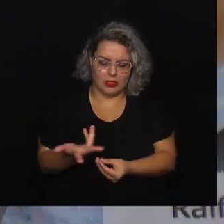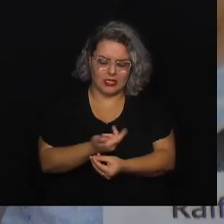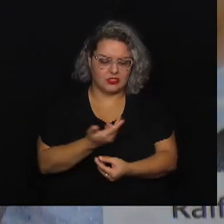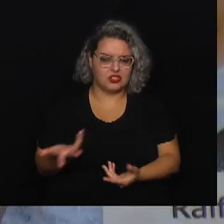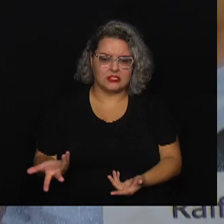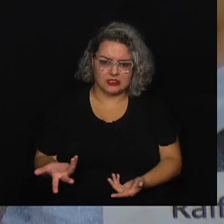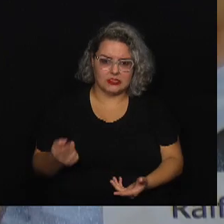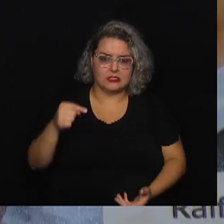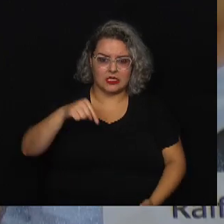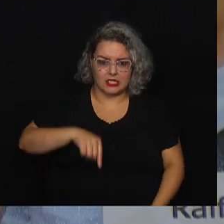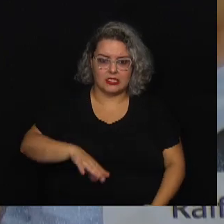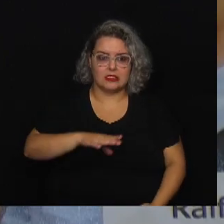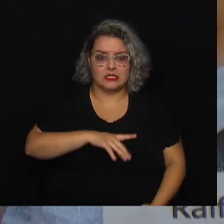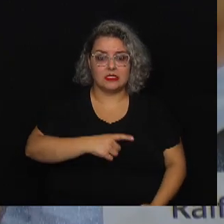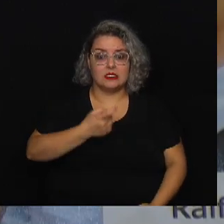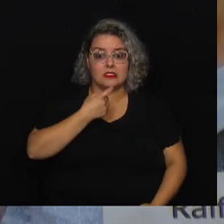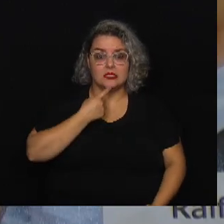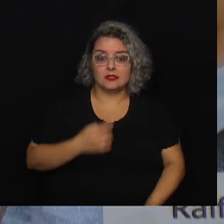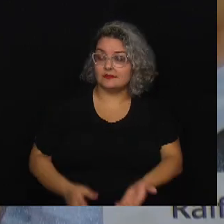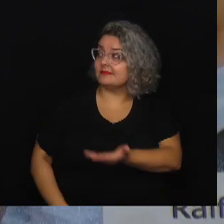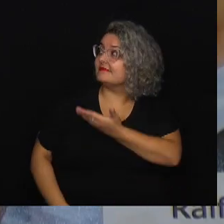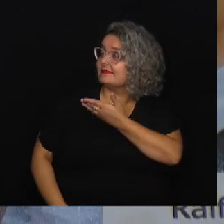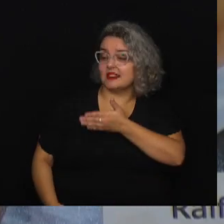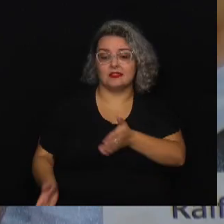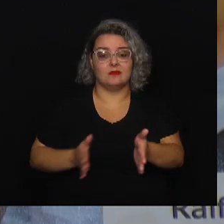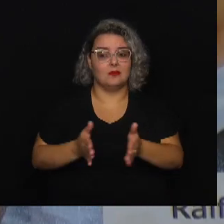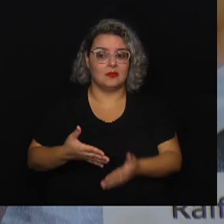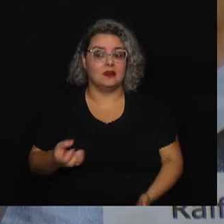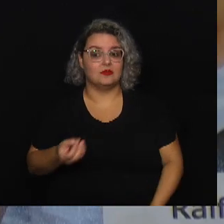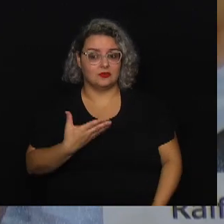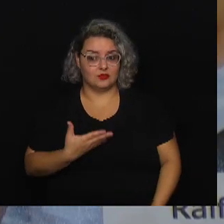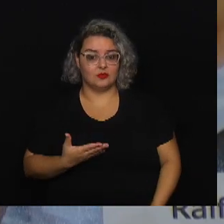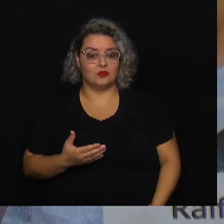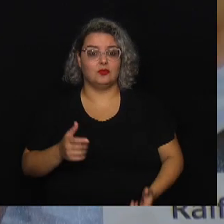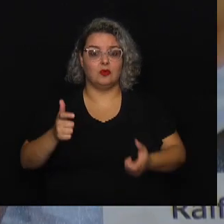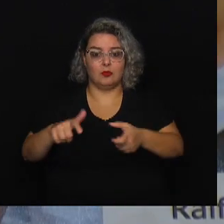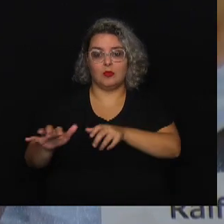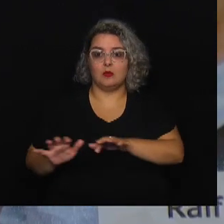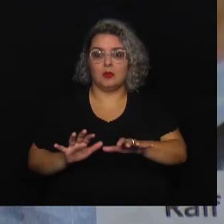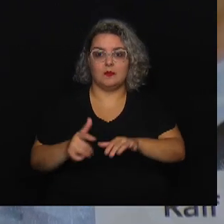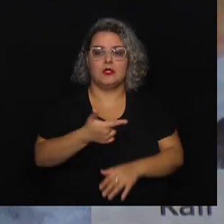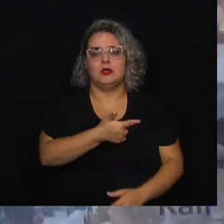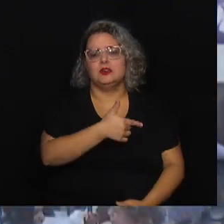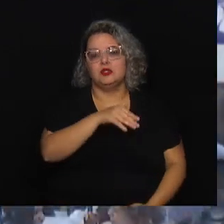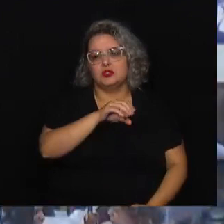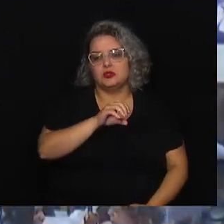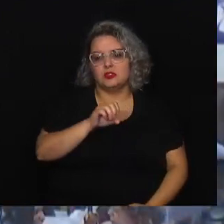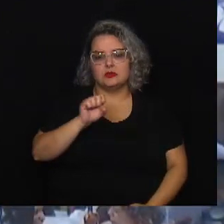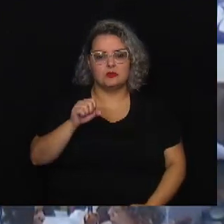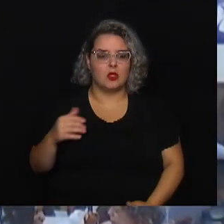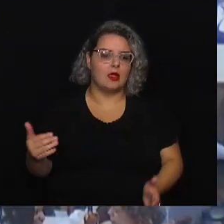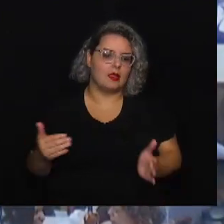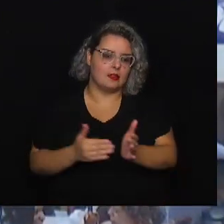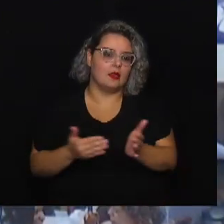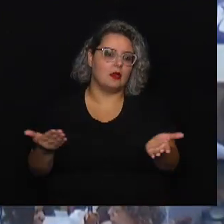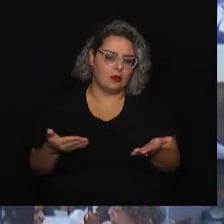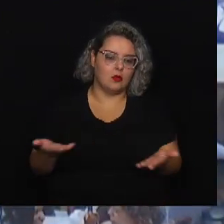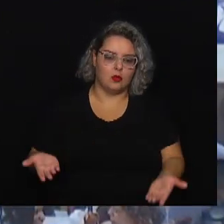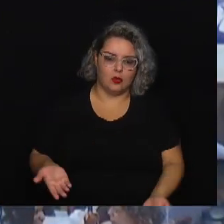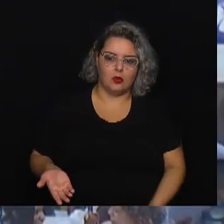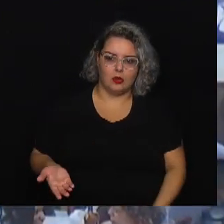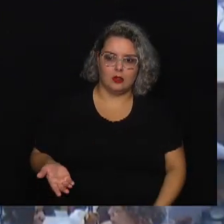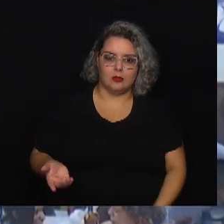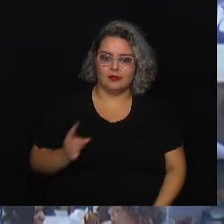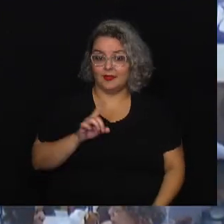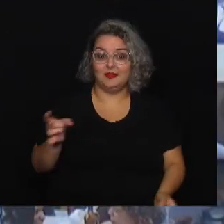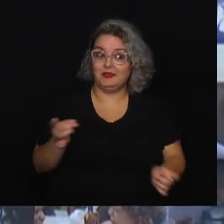também, dessa nova fase do bloco, né? Que é de 2008 até agora, e não vai acabar